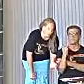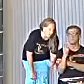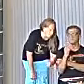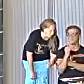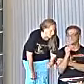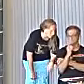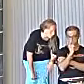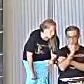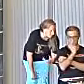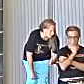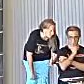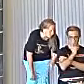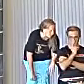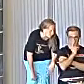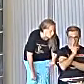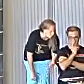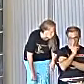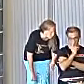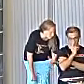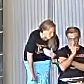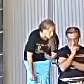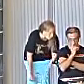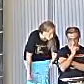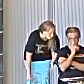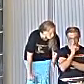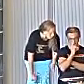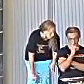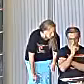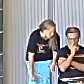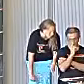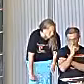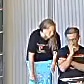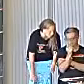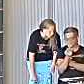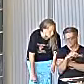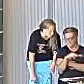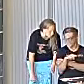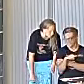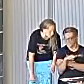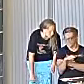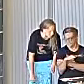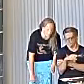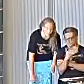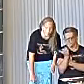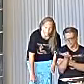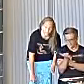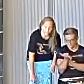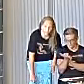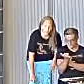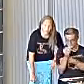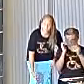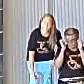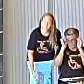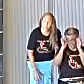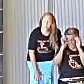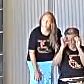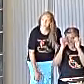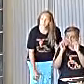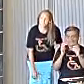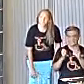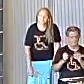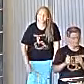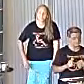e caiu todo mundo carregar é constrangedor constrangedor sempre é você já viu se é digno uma pessoa entrar